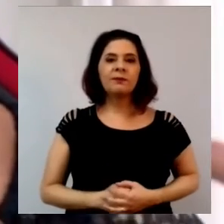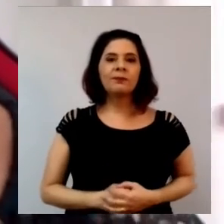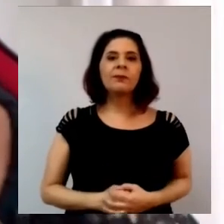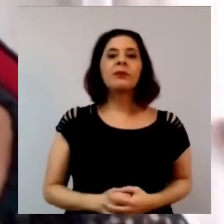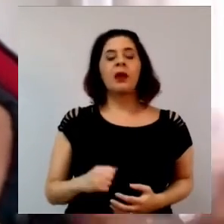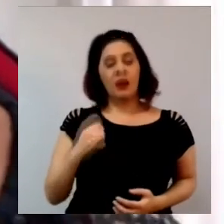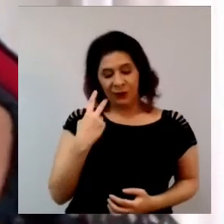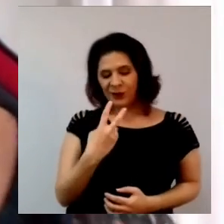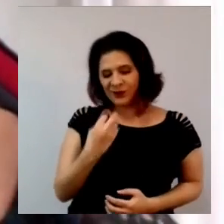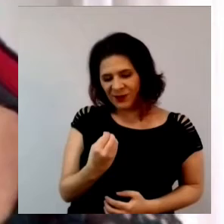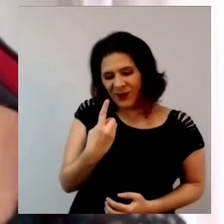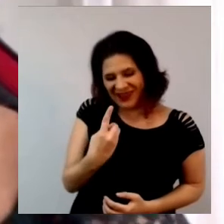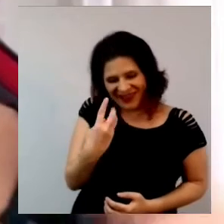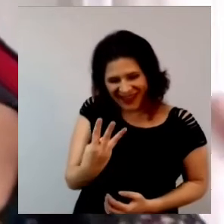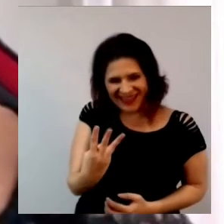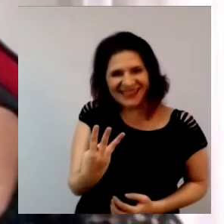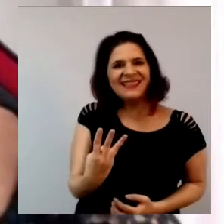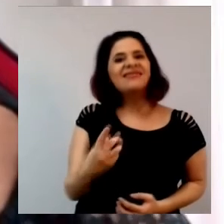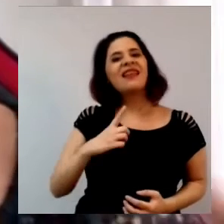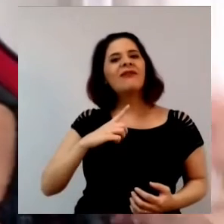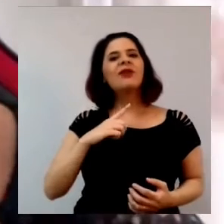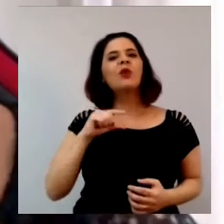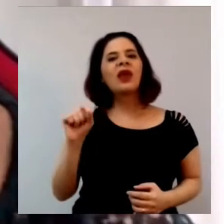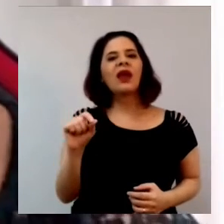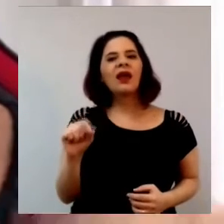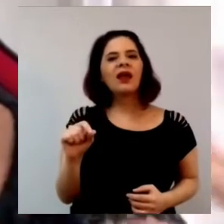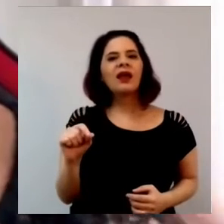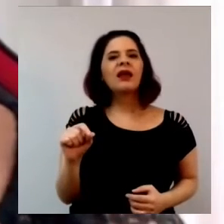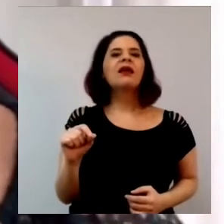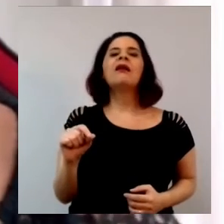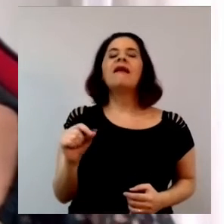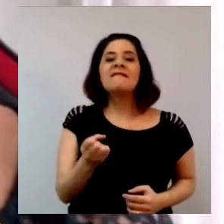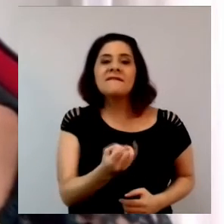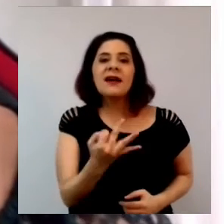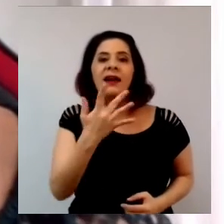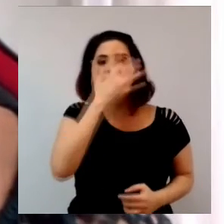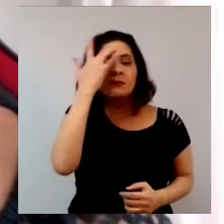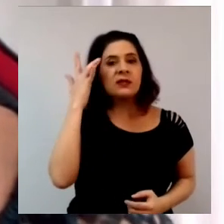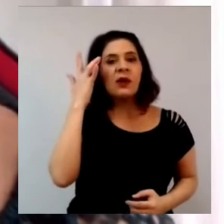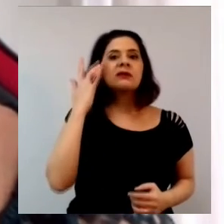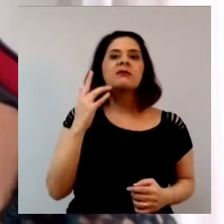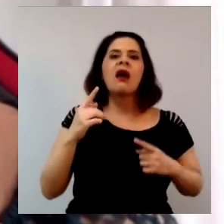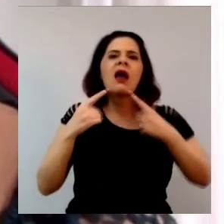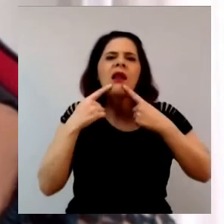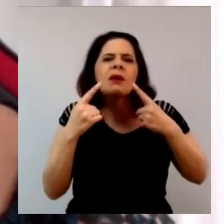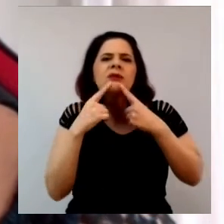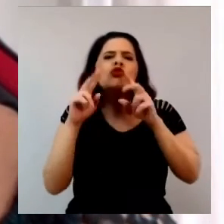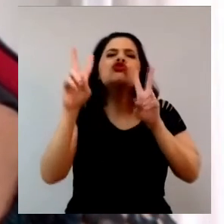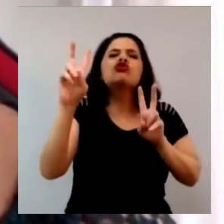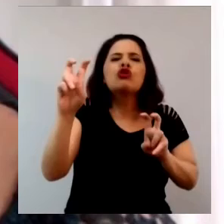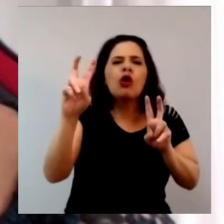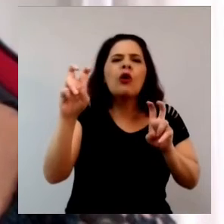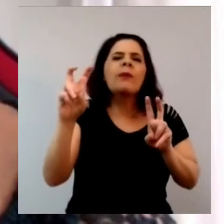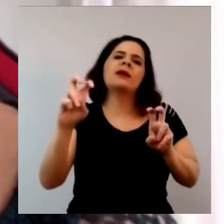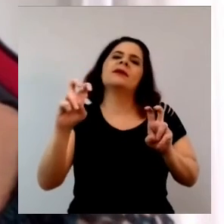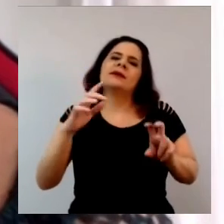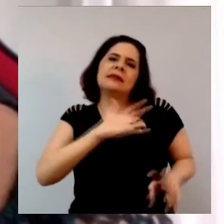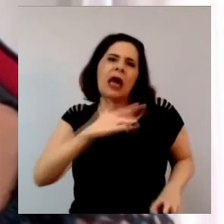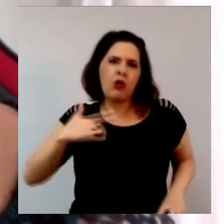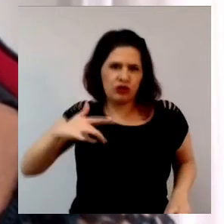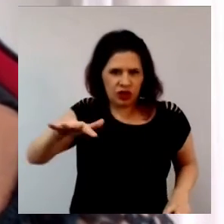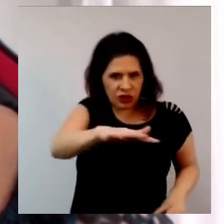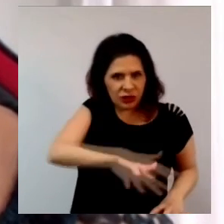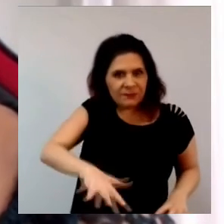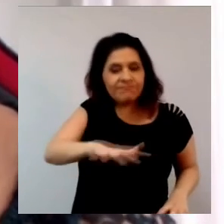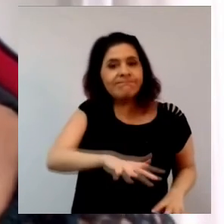sobre todas as reclamações que havia na área de saúde, enfim, e ela falou para o nosso diretor espanhol